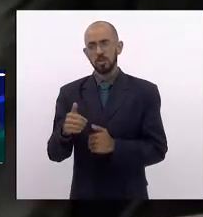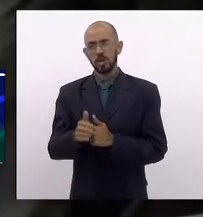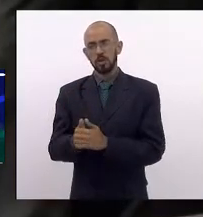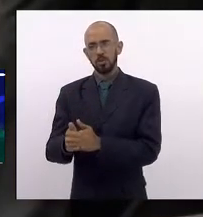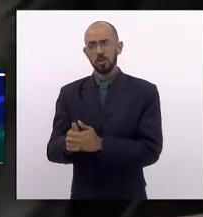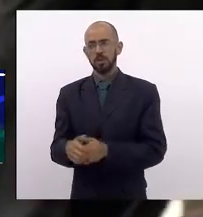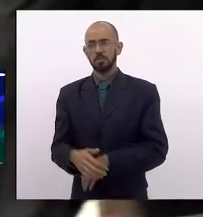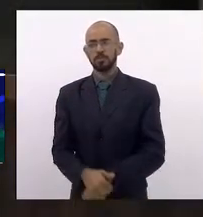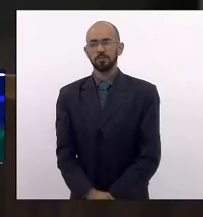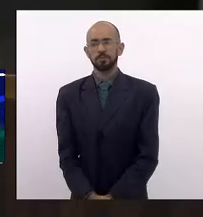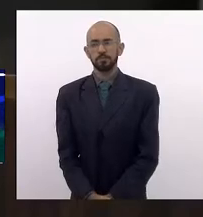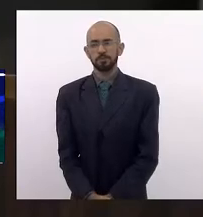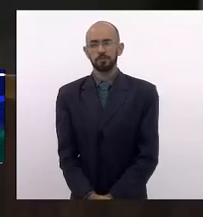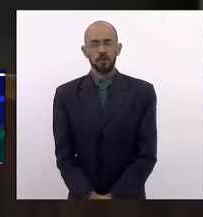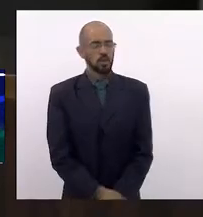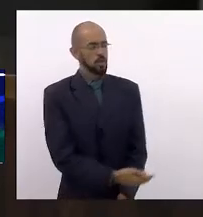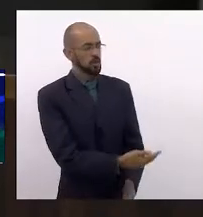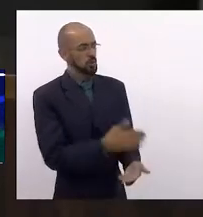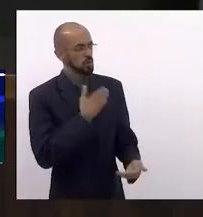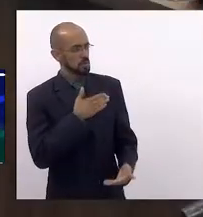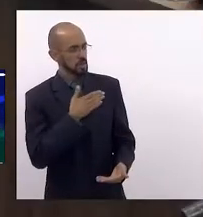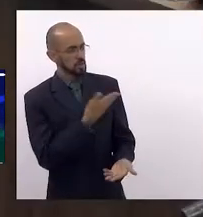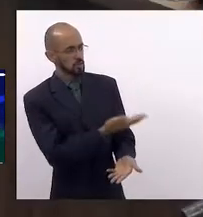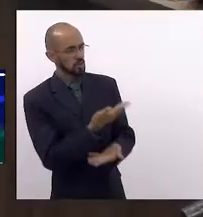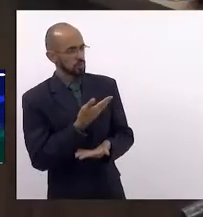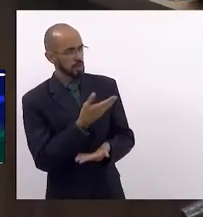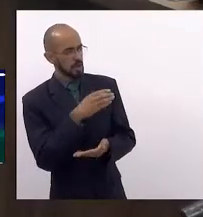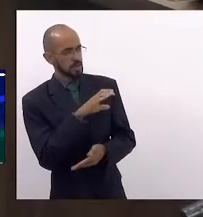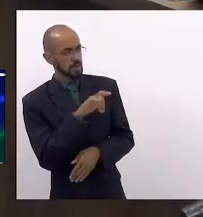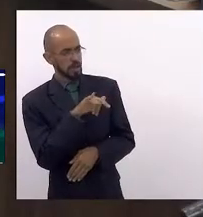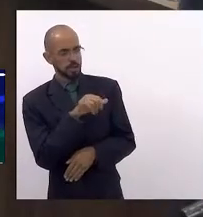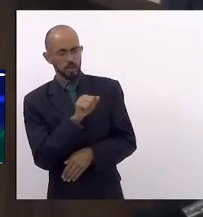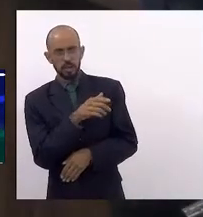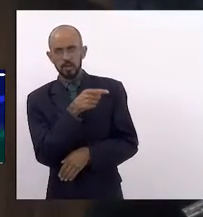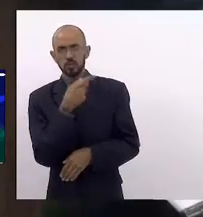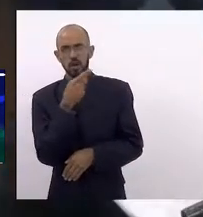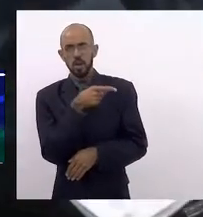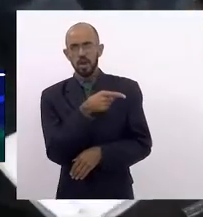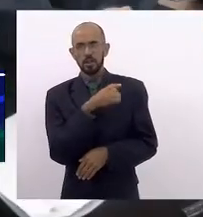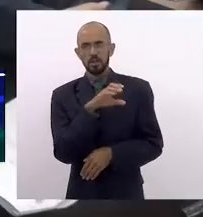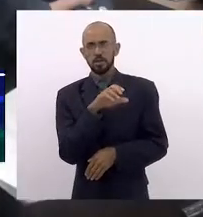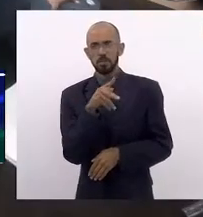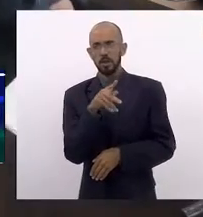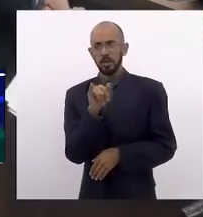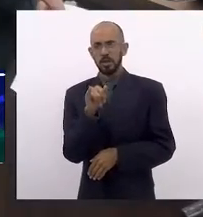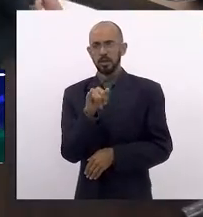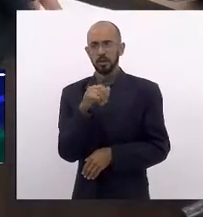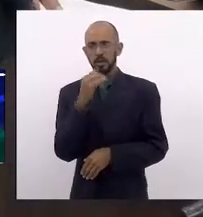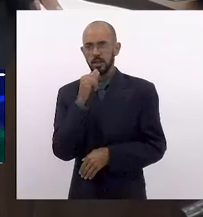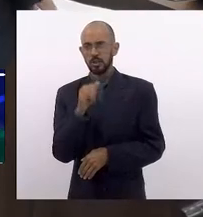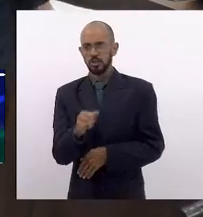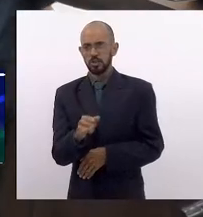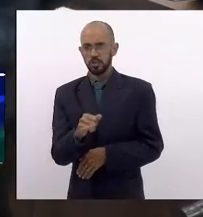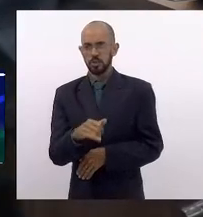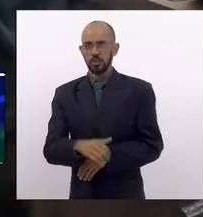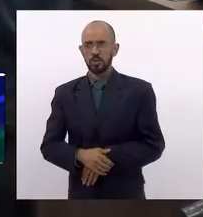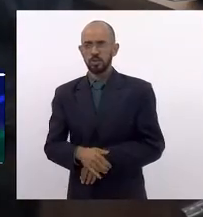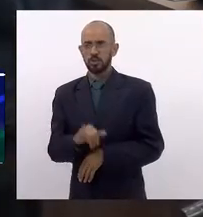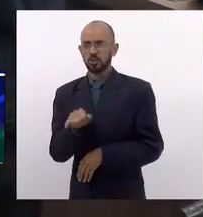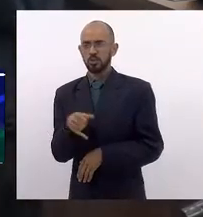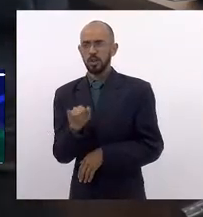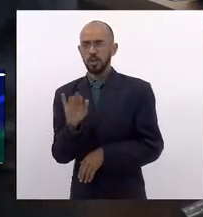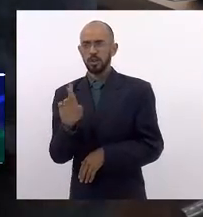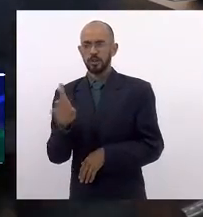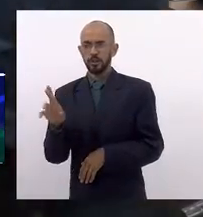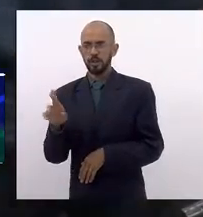Presidente o convidado deve tá na Célia que tá instalada já em funcionamento a CPI da energia o Deputado José Bittencourt Alves